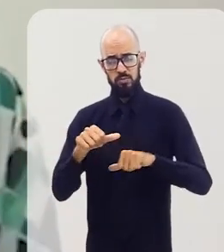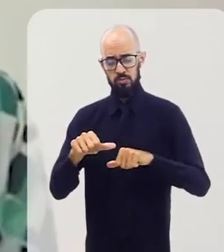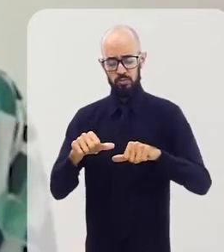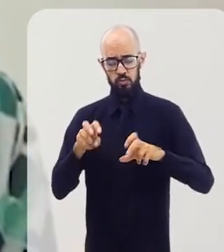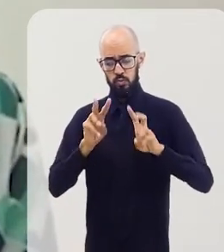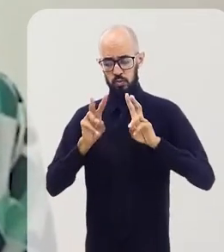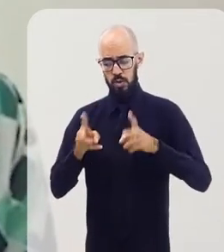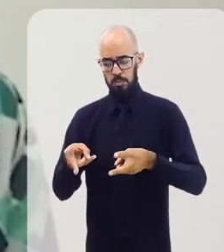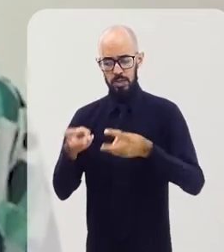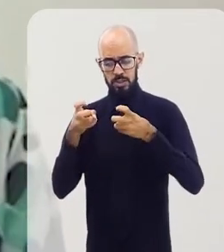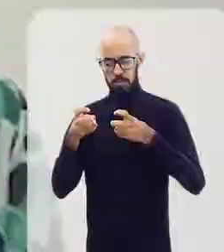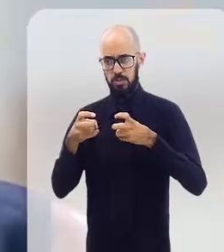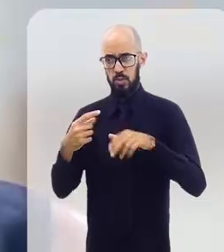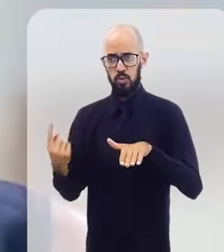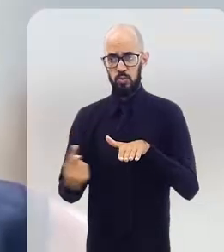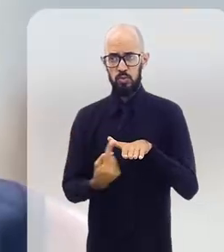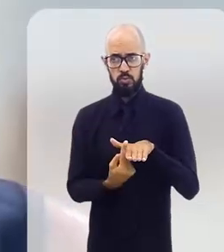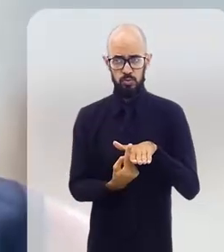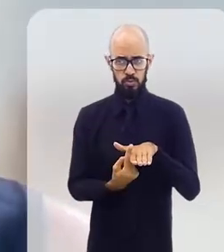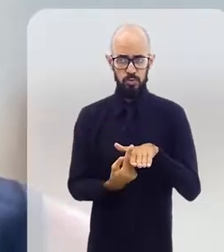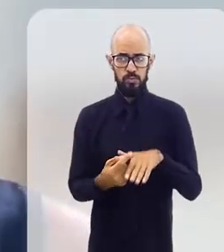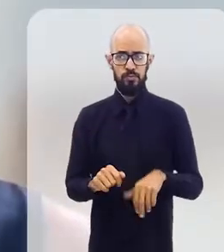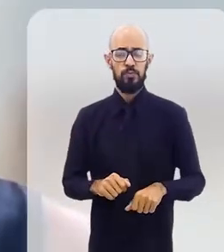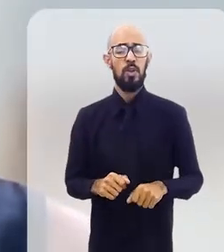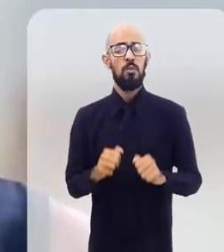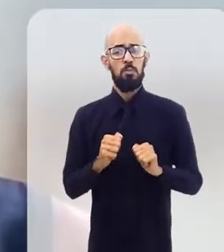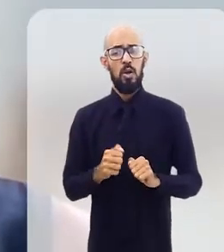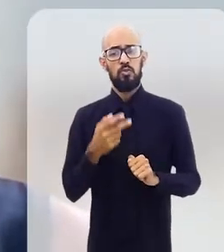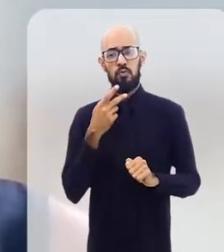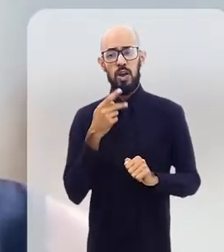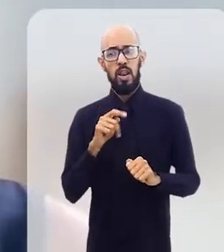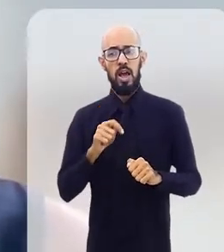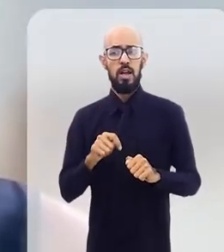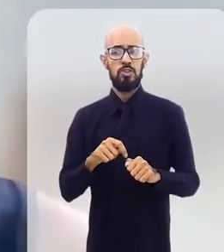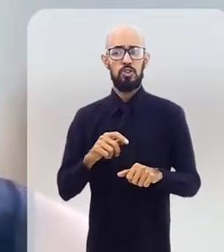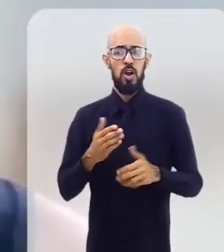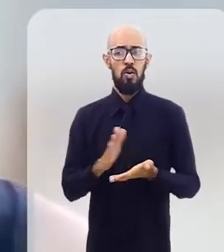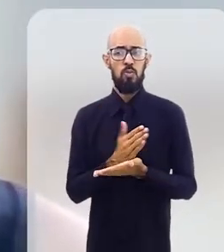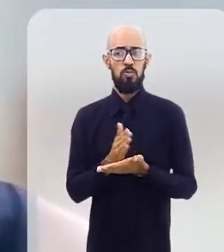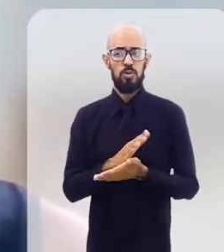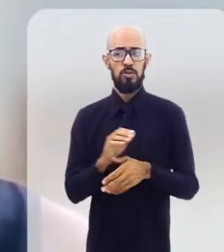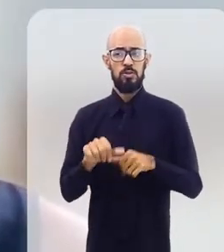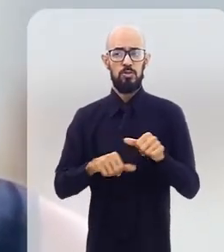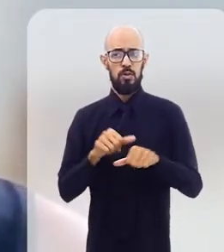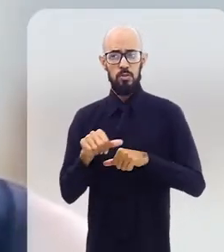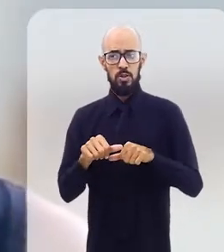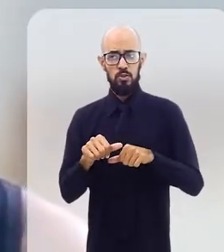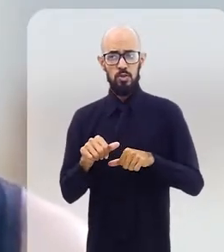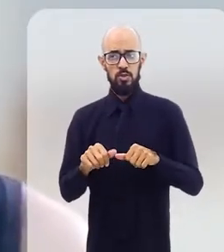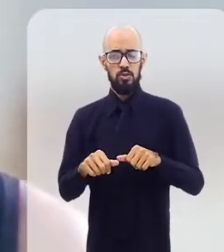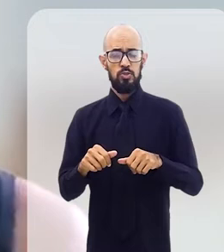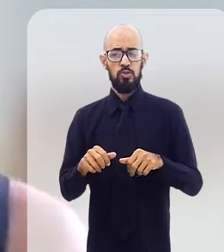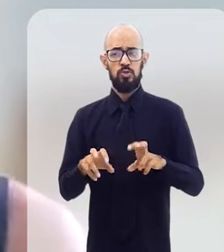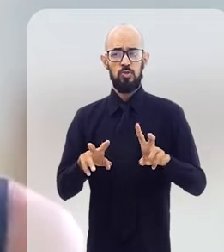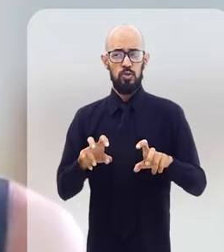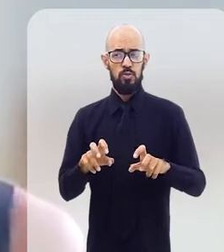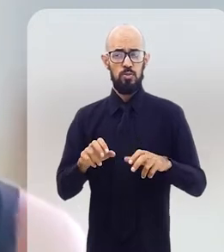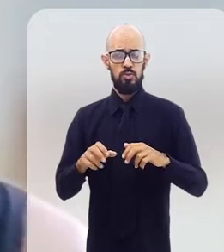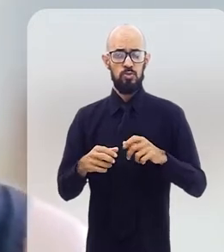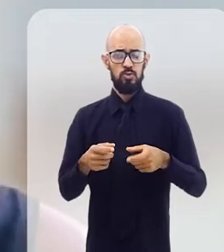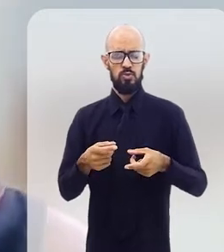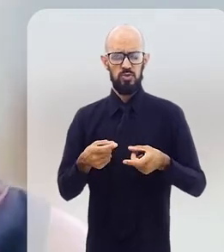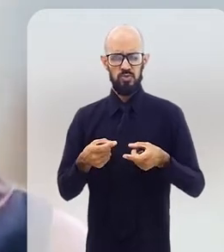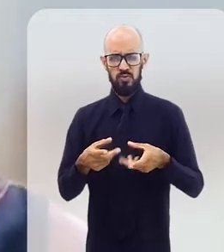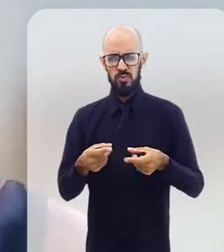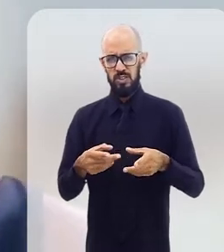do olhar do consumidor, né? Posso trazer aqui algumas informações para vocês e até alguns números, né, relacionados aos pequenos negócios,